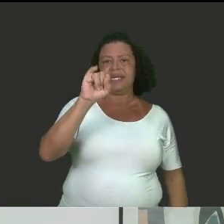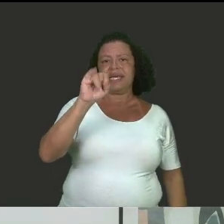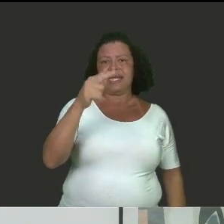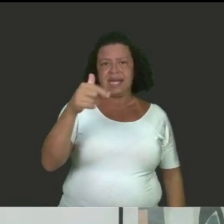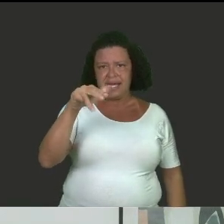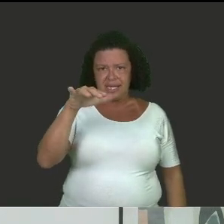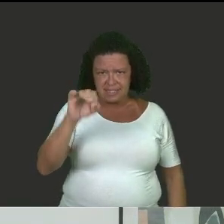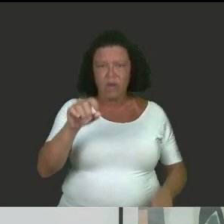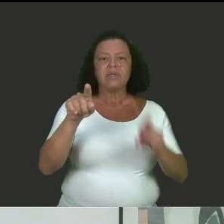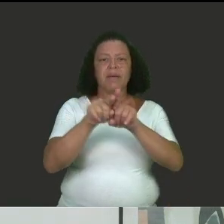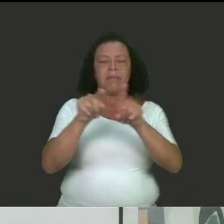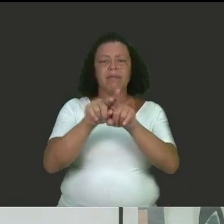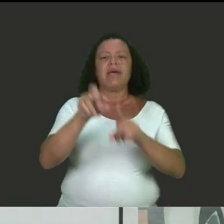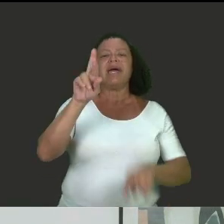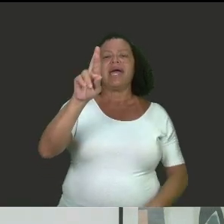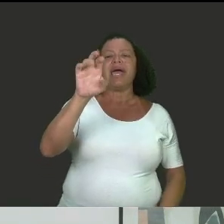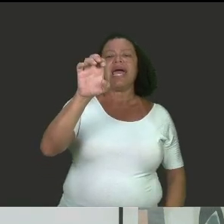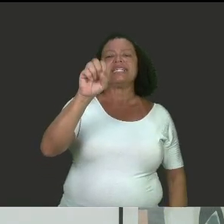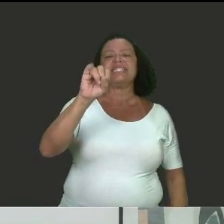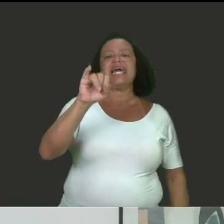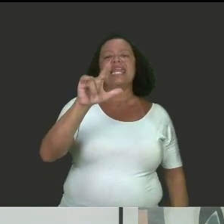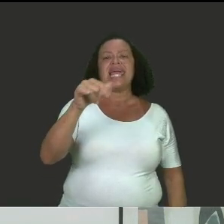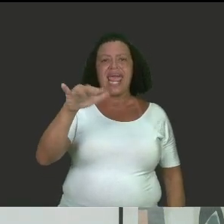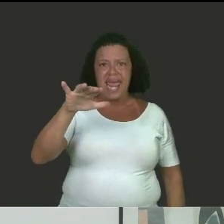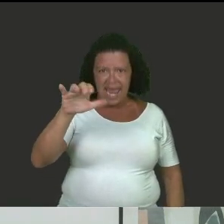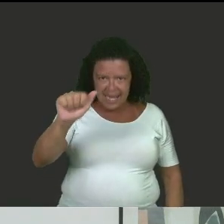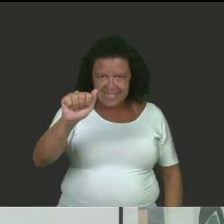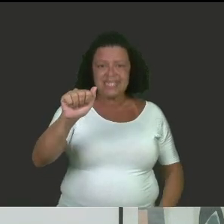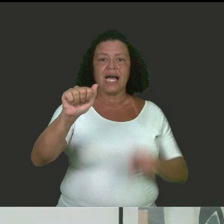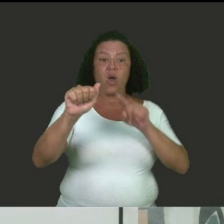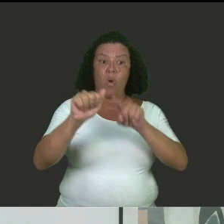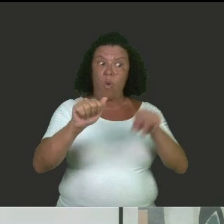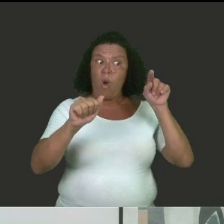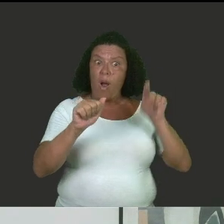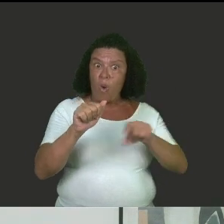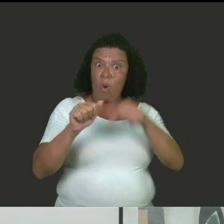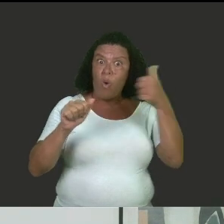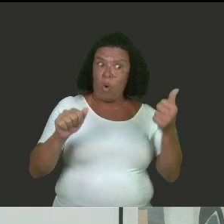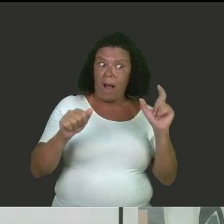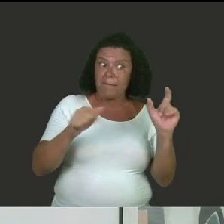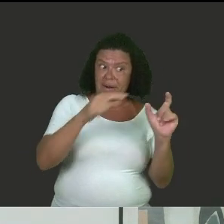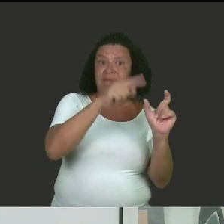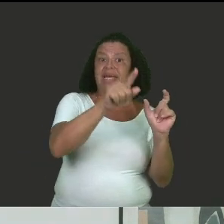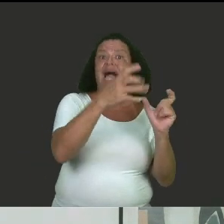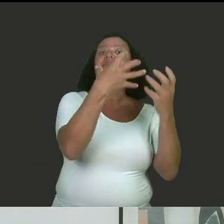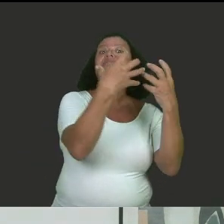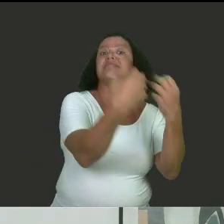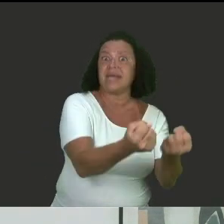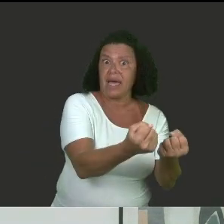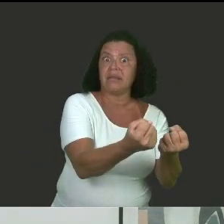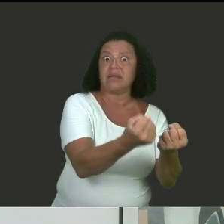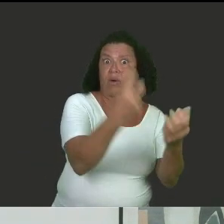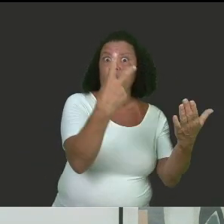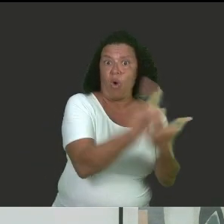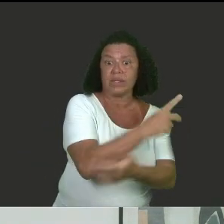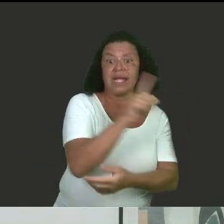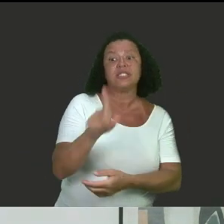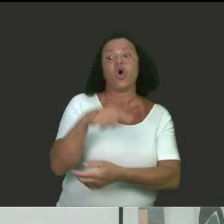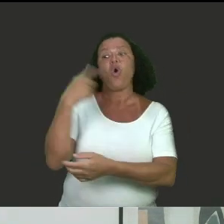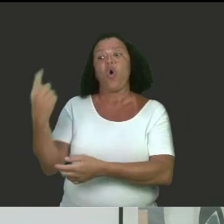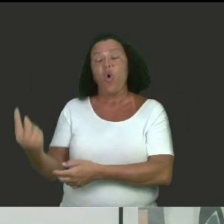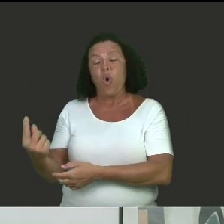ou seja, a resignação quando você aceita o que está acontecendo e a resiliência quando você de